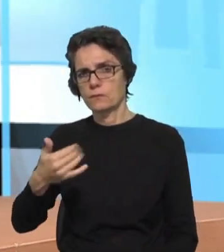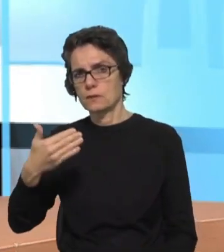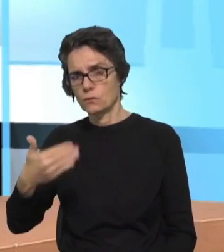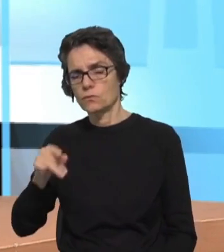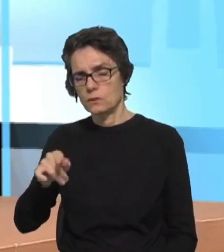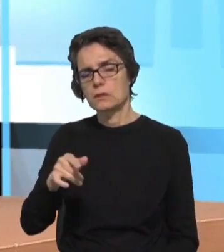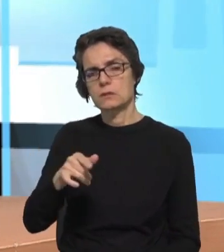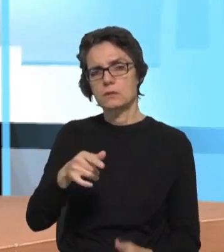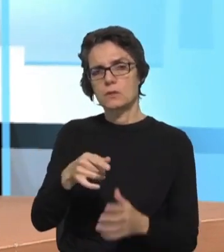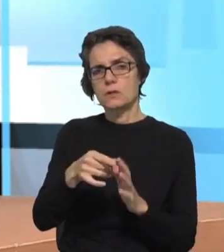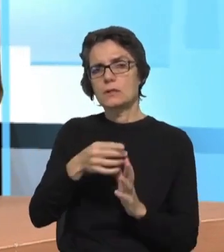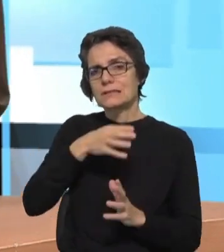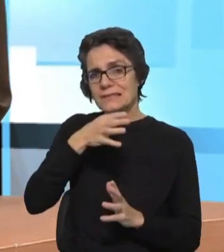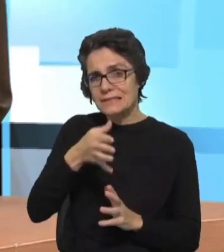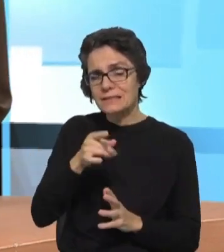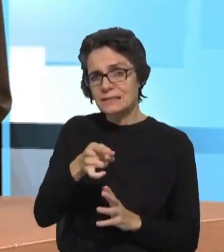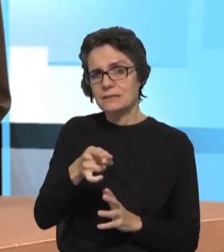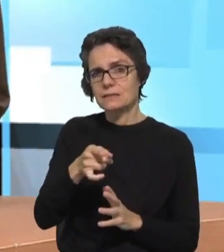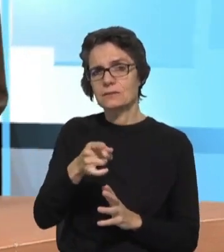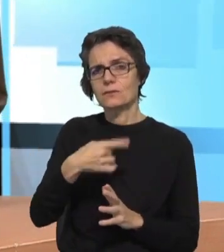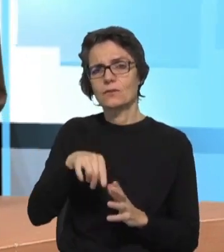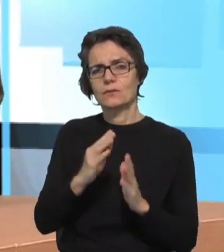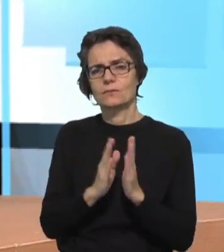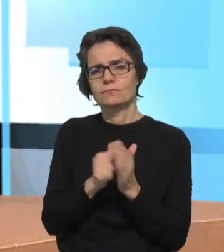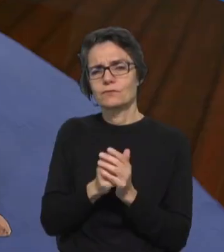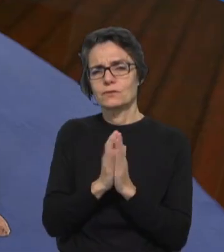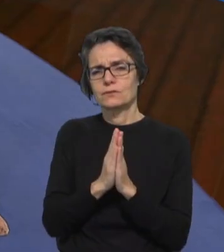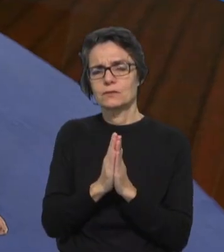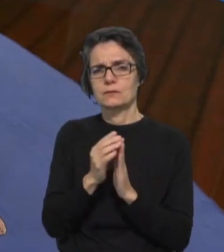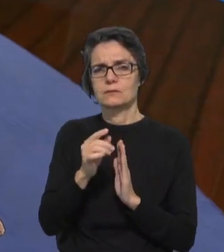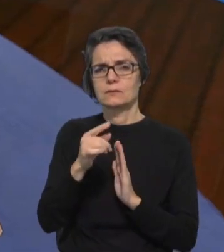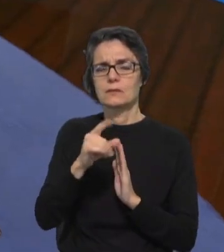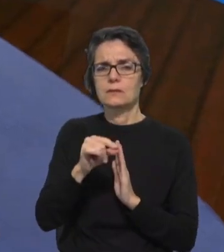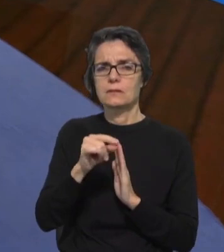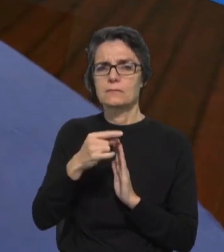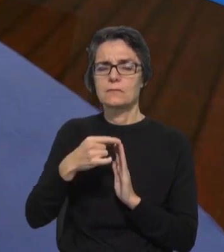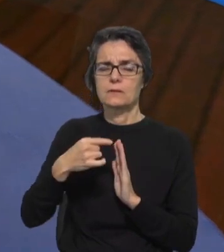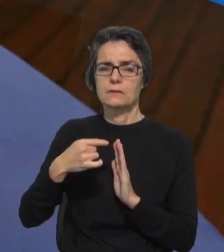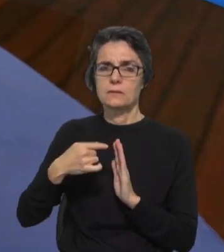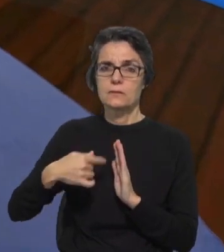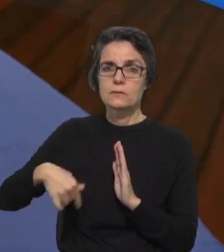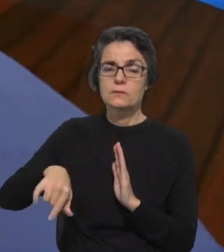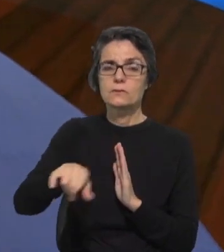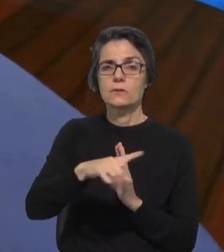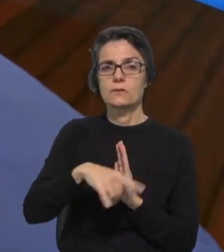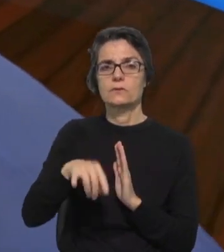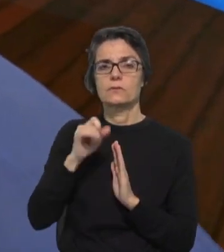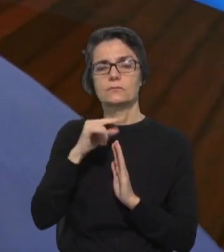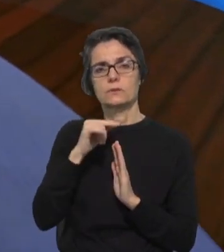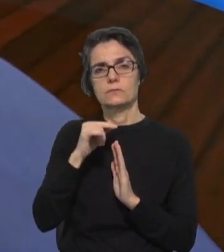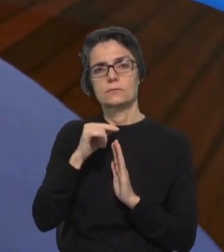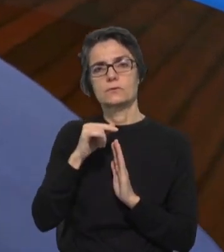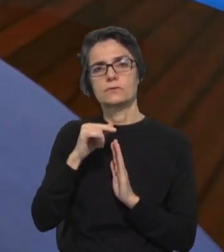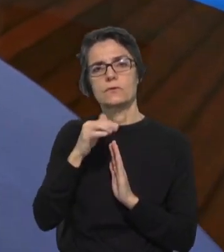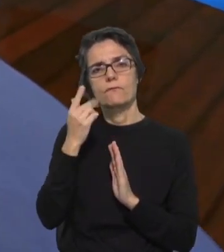dos irmãos menores é esta: viver o Santo Evangelho sem nada de próprio, em obediência e em castidade. Isto significa uma coisa muito interessante. É